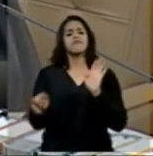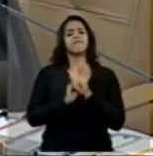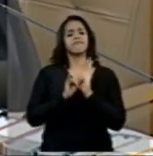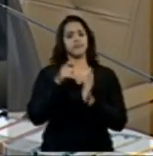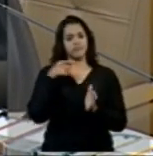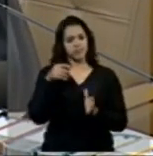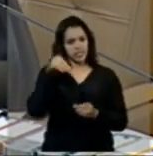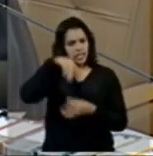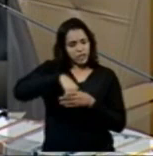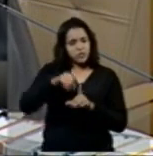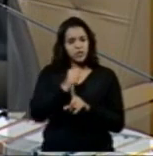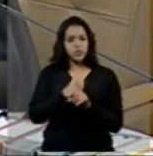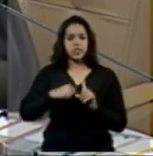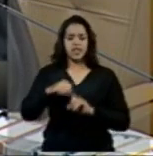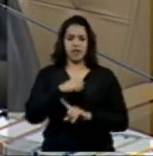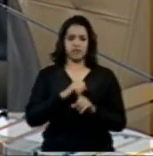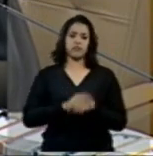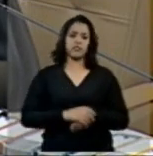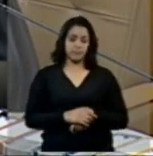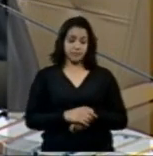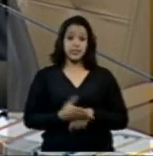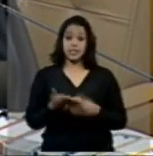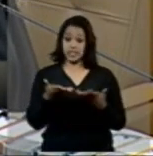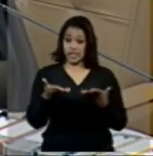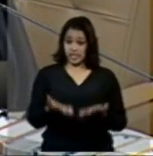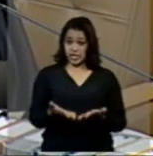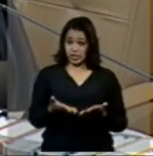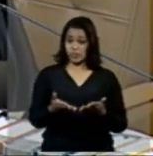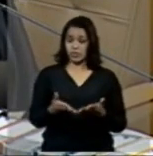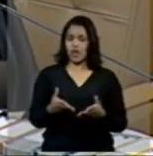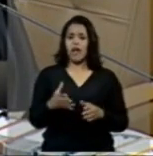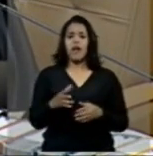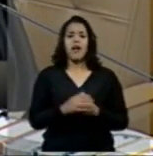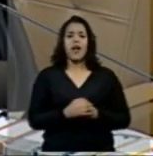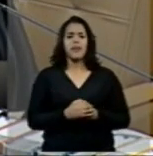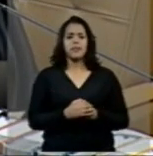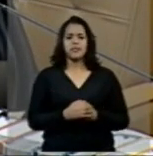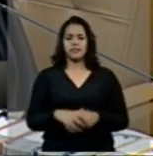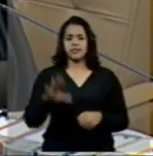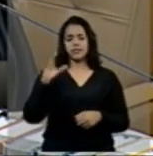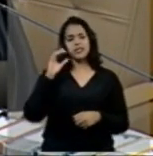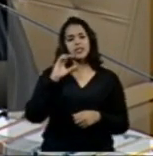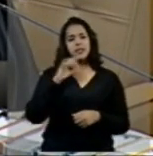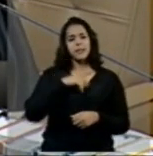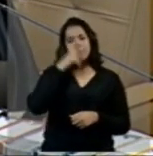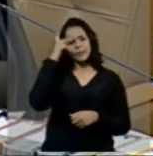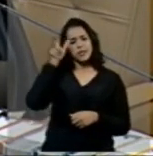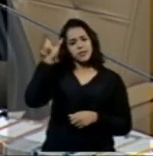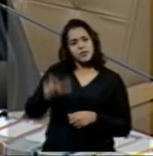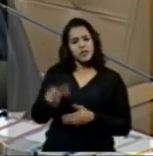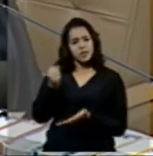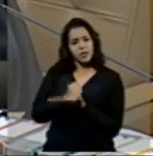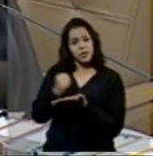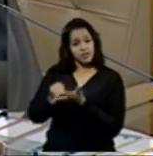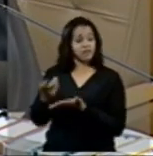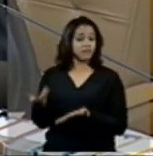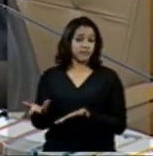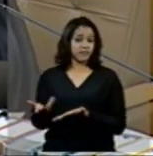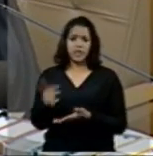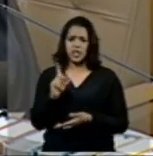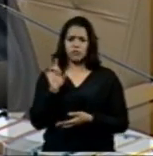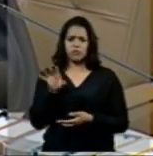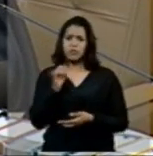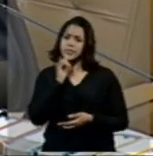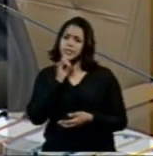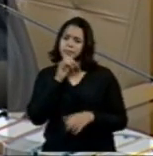identitária. Essa conjuntura subjuga a condição jurídica do trabalhador em face do empregador contratante, não